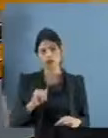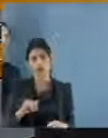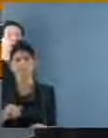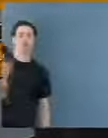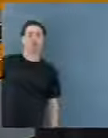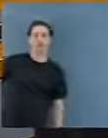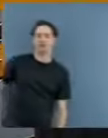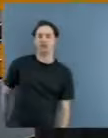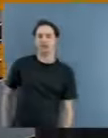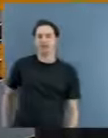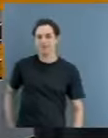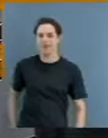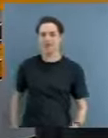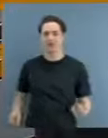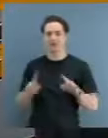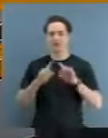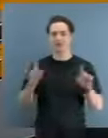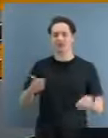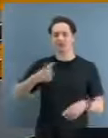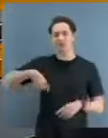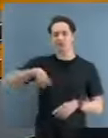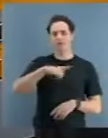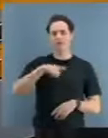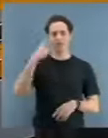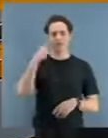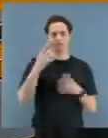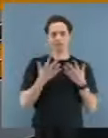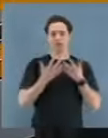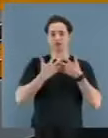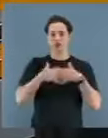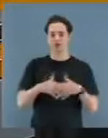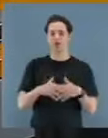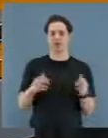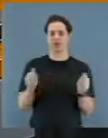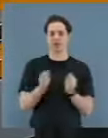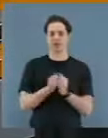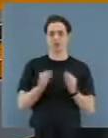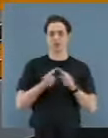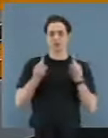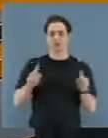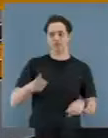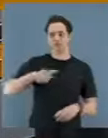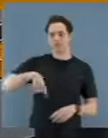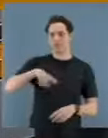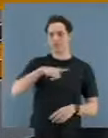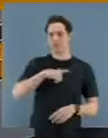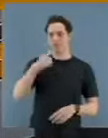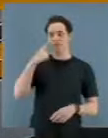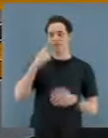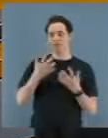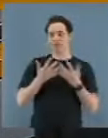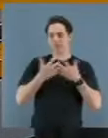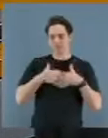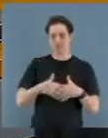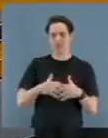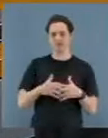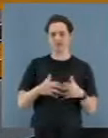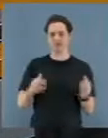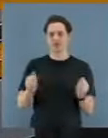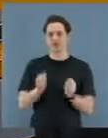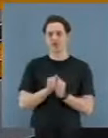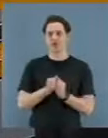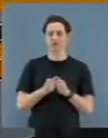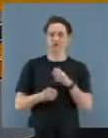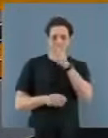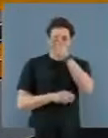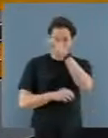quem não lê faz um questionamento desse tipo à relatora. Porque isso aqui é para a gente ler, é para a gente estudar, é para a gente ter dedicação e ter